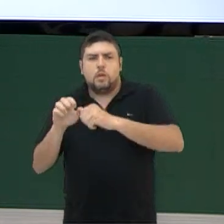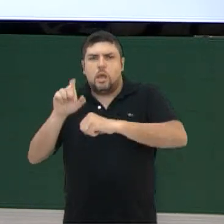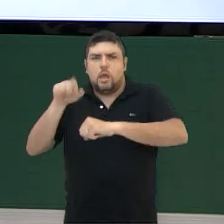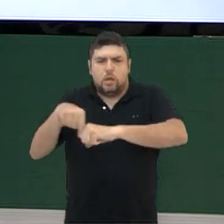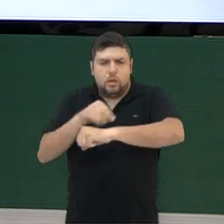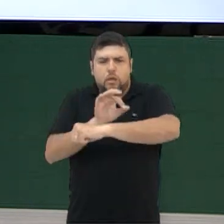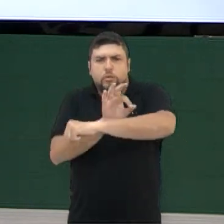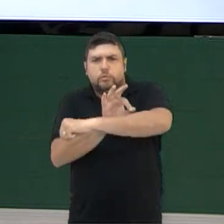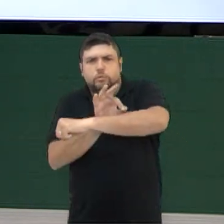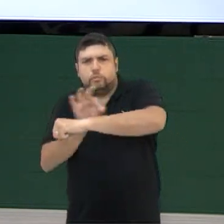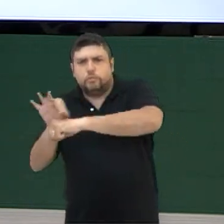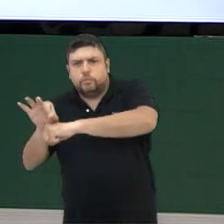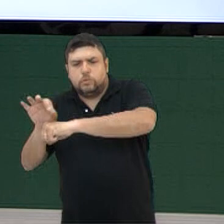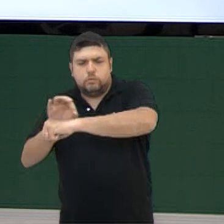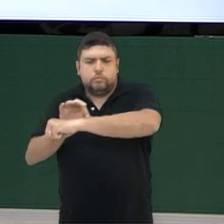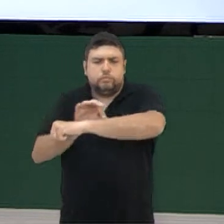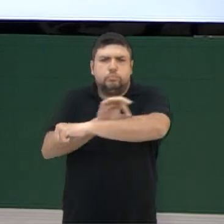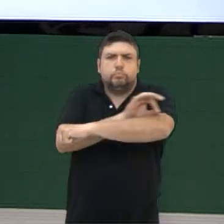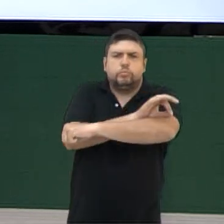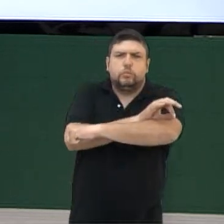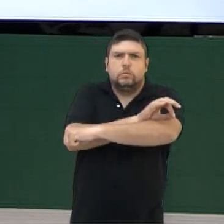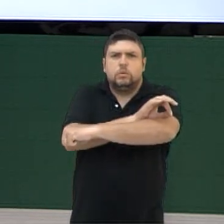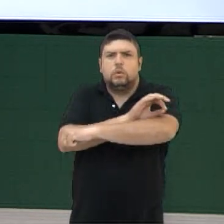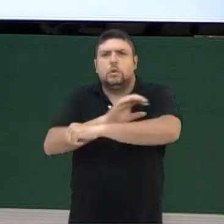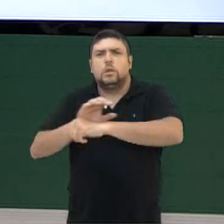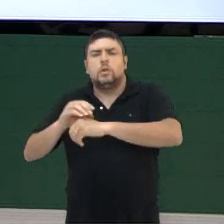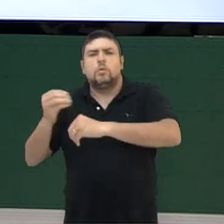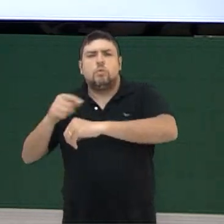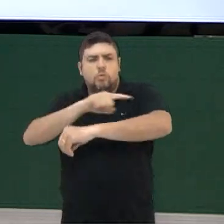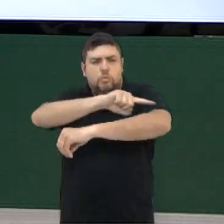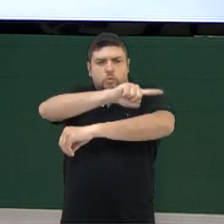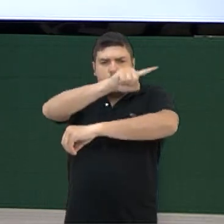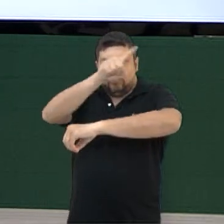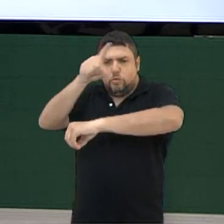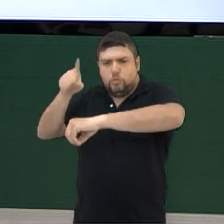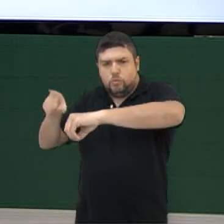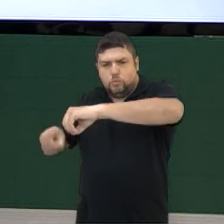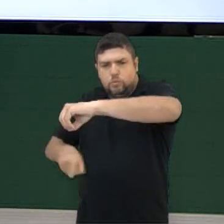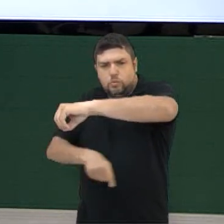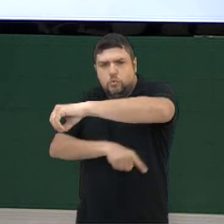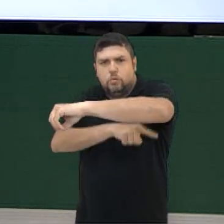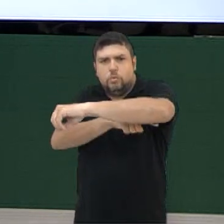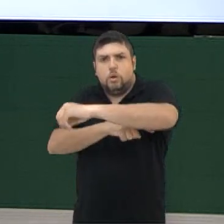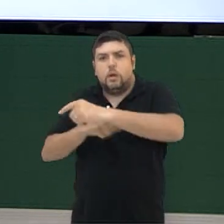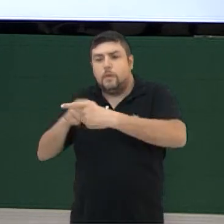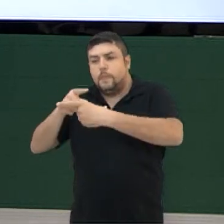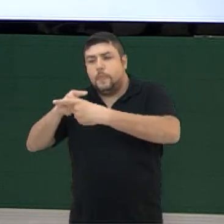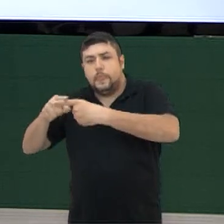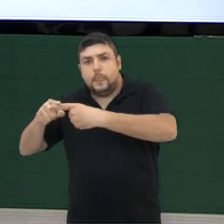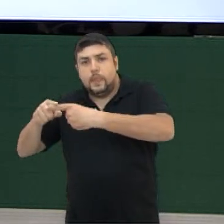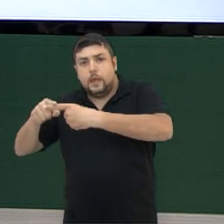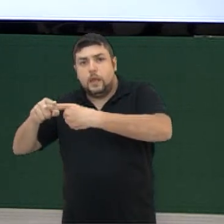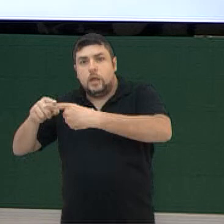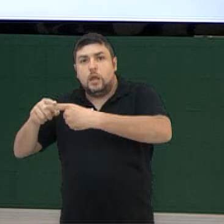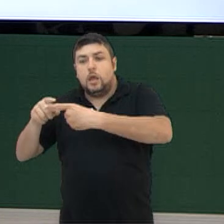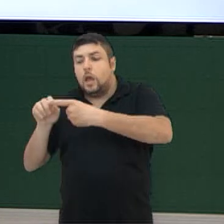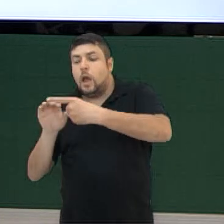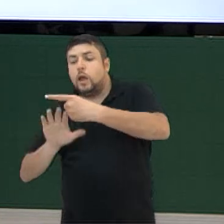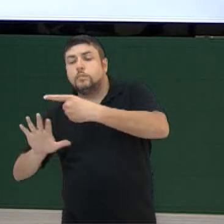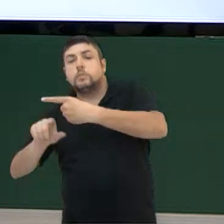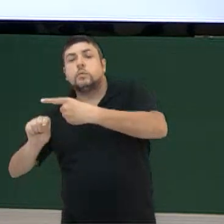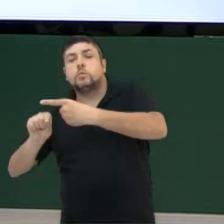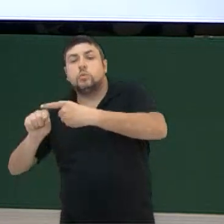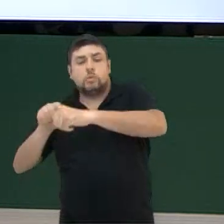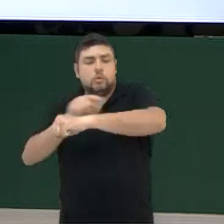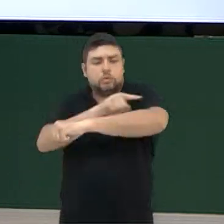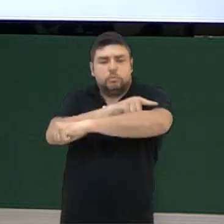dividido pelo diâmetro, certo? O que é o comprimento? O comprimento é essa extensão aqui, é o perímetro da circunferência, toda essa